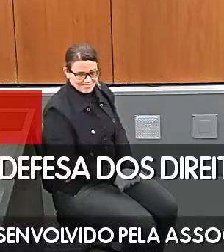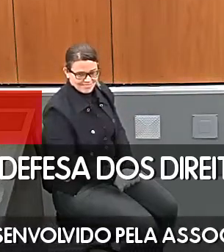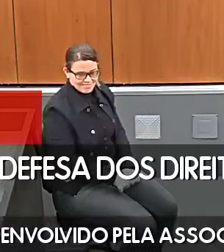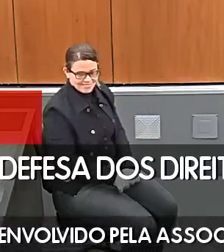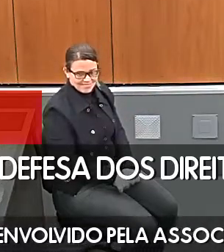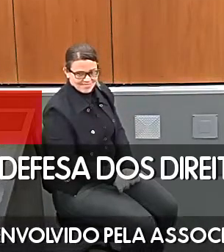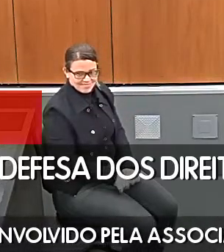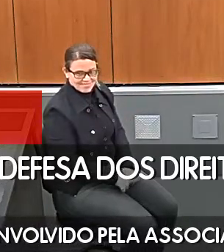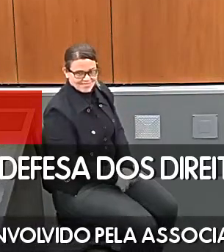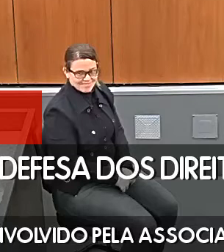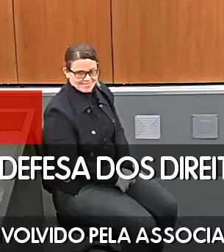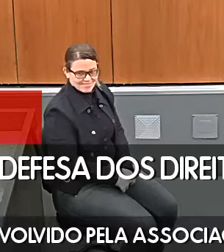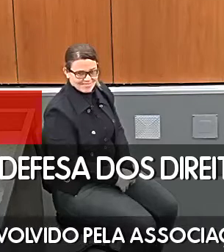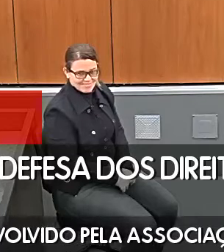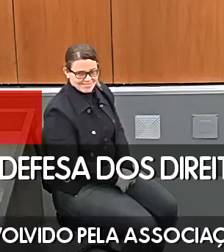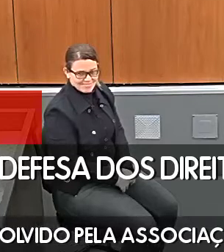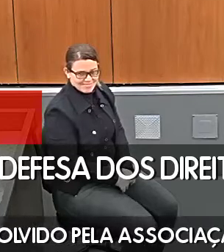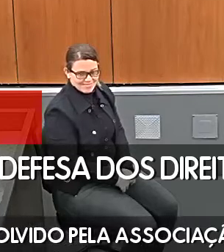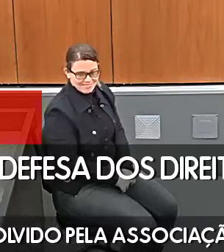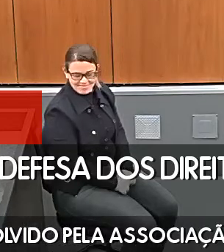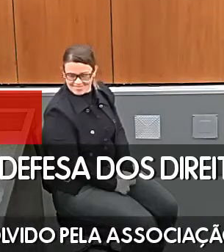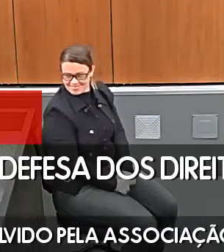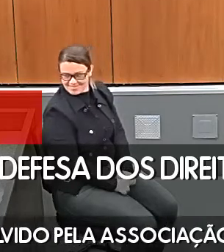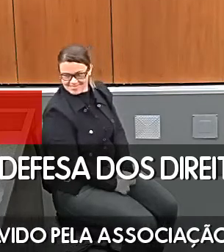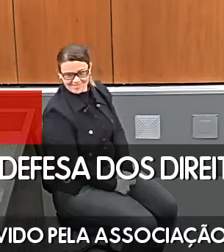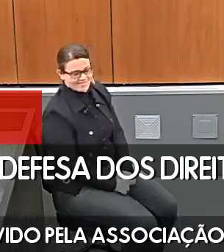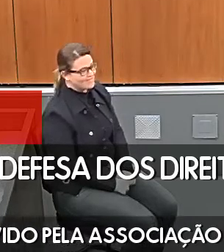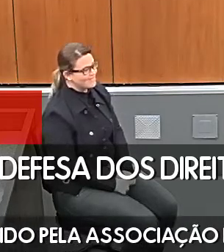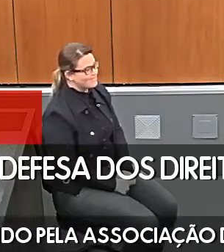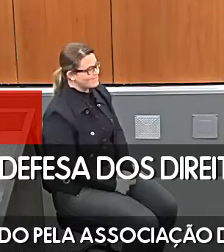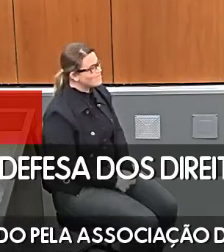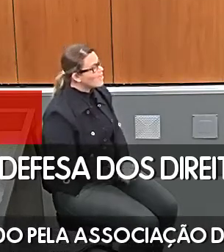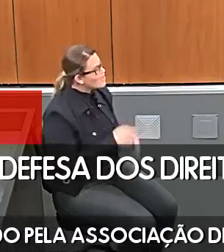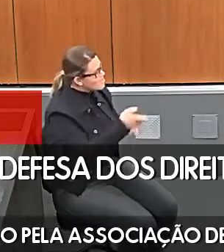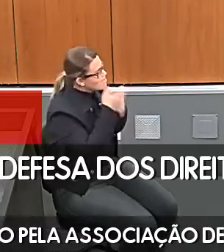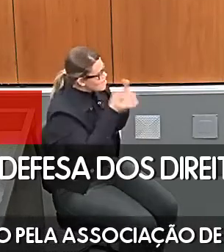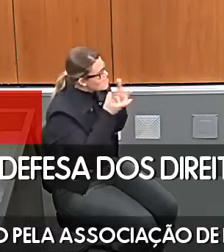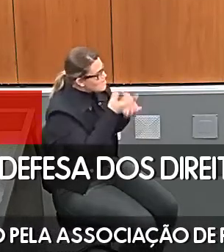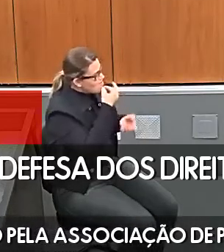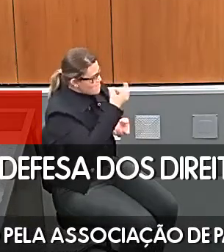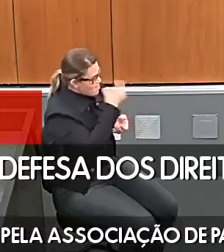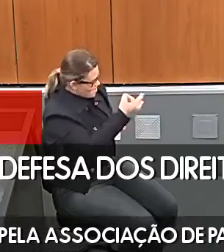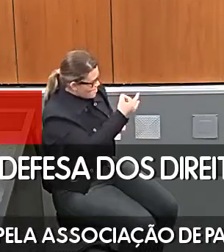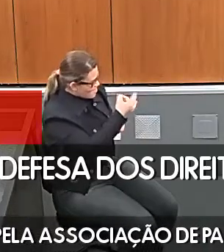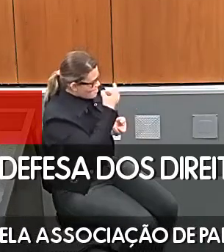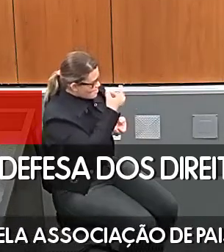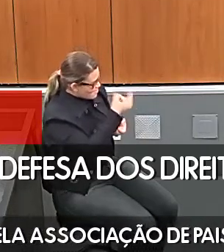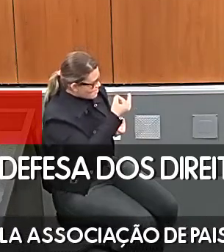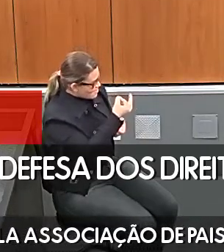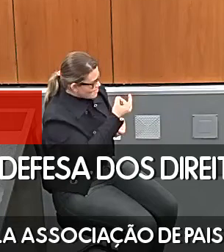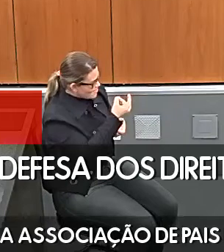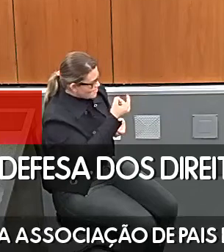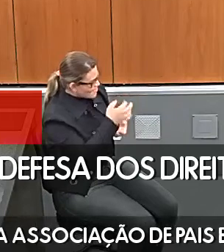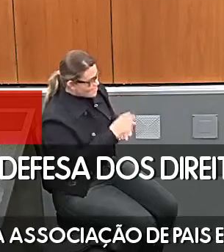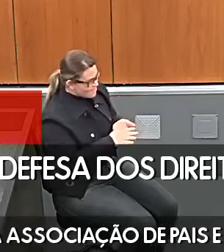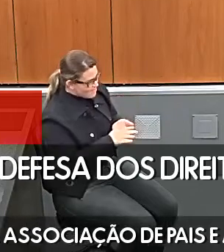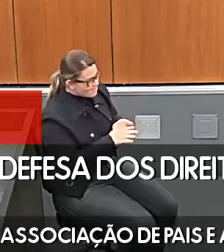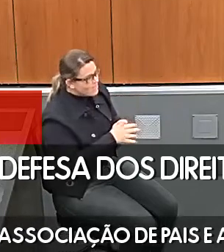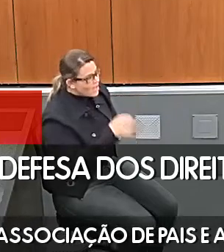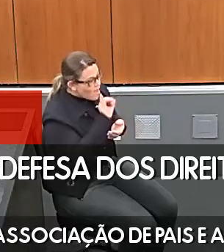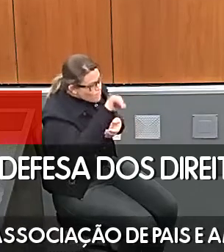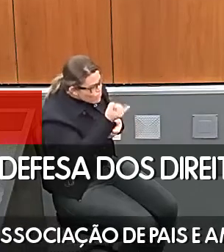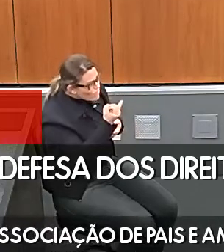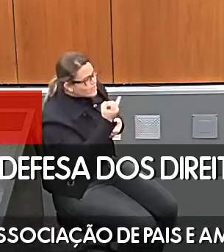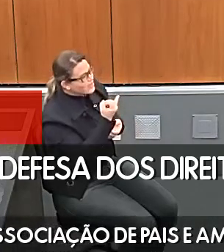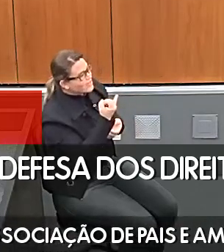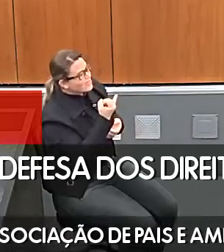para todos nós. Se assim desejarem, a oportunidade é agora de falar. Eu quero lembrar que nós estamos